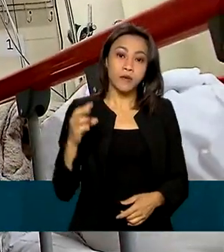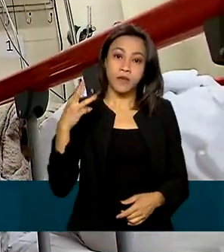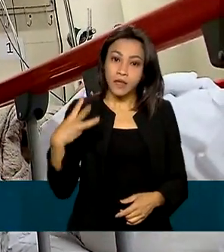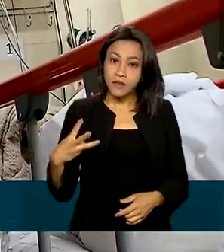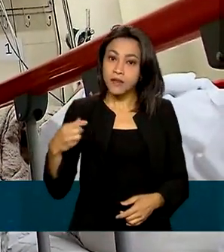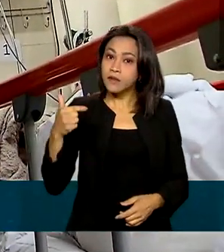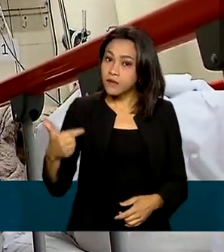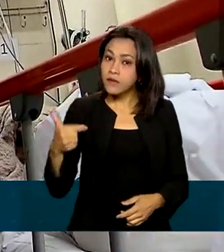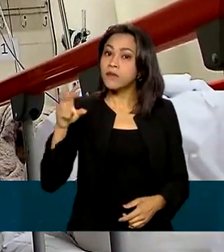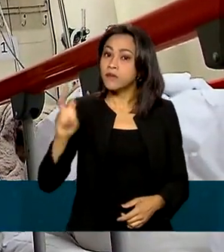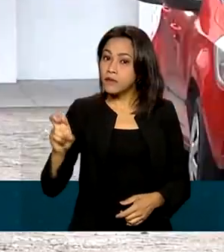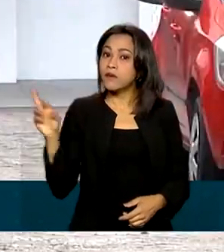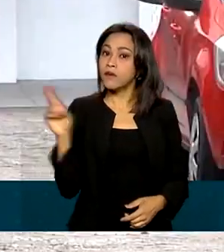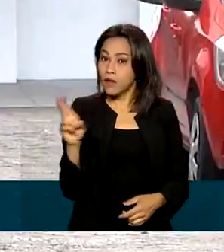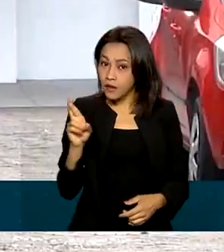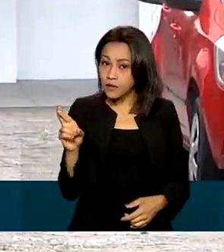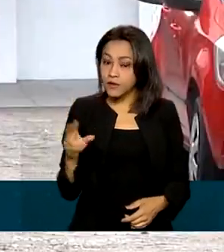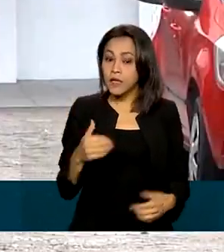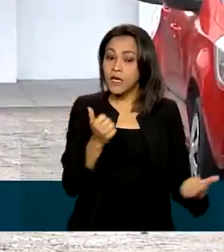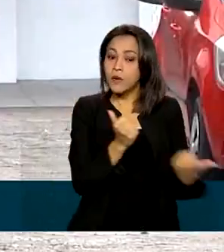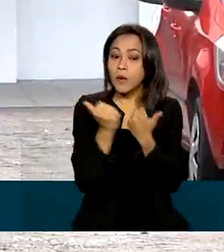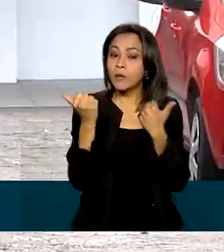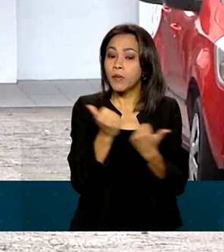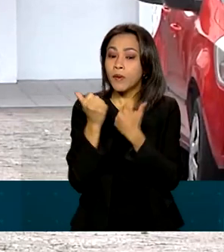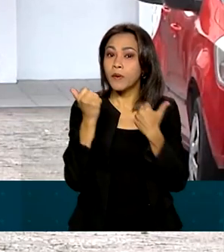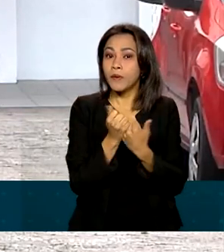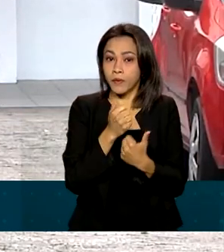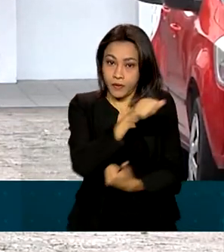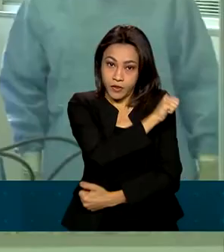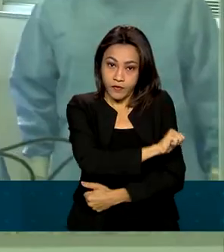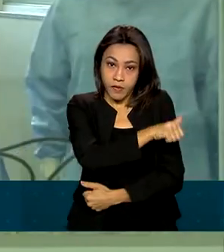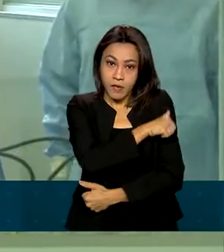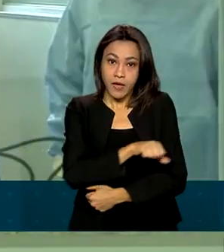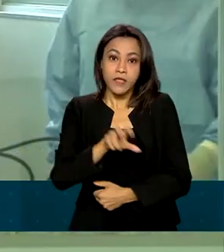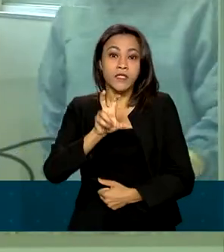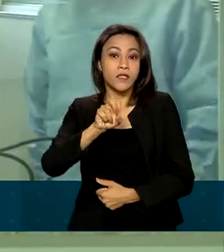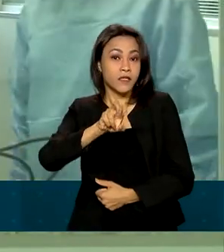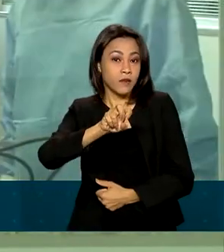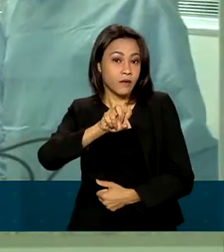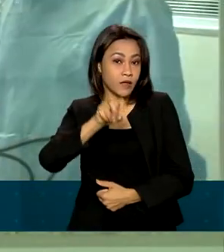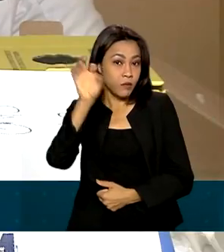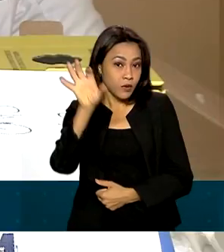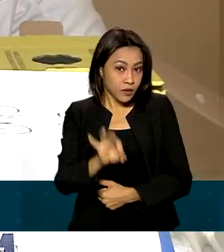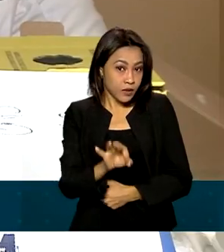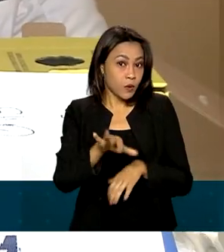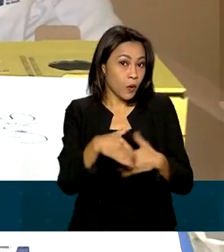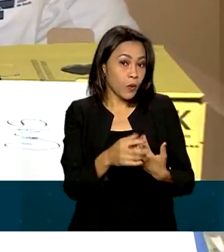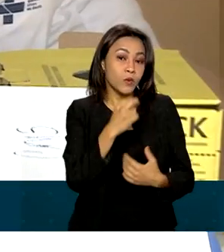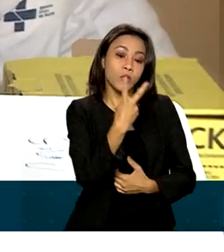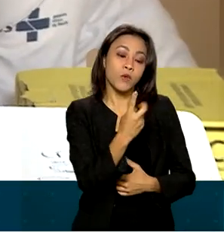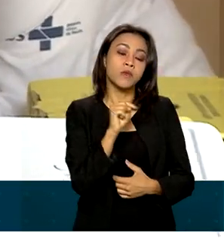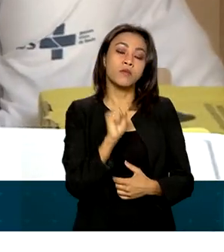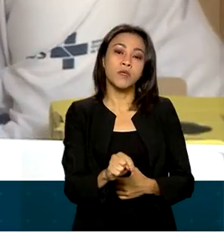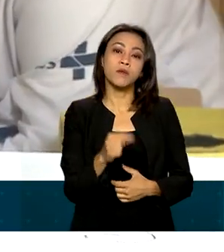3325 reais e o dos auxiliares de enfermagem de cinquenta por cento ou